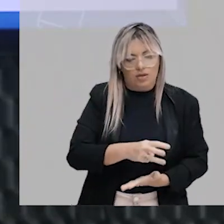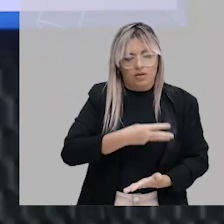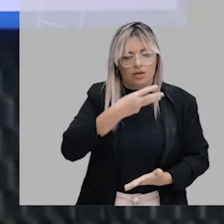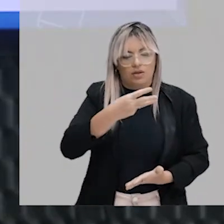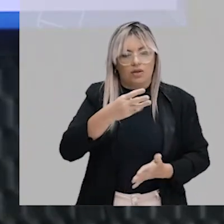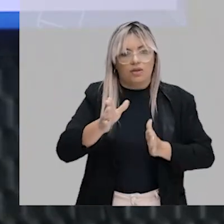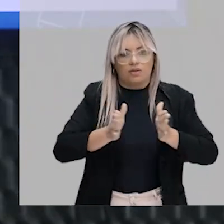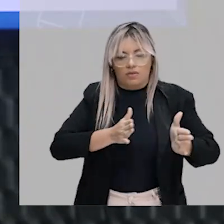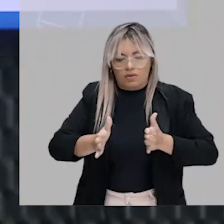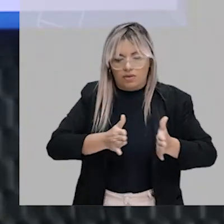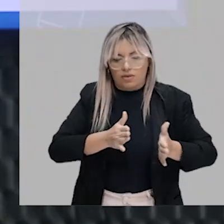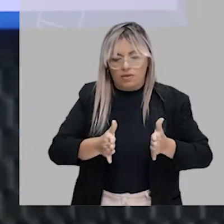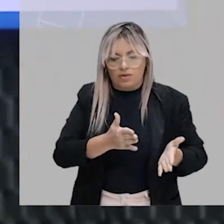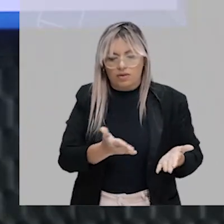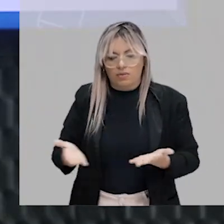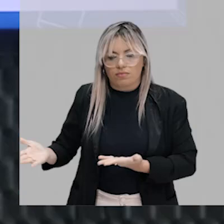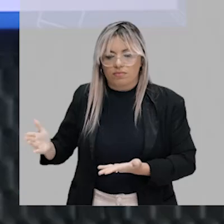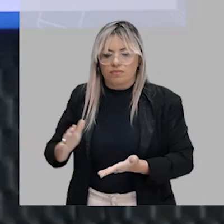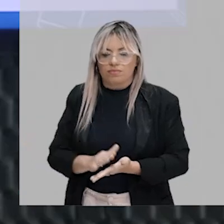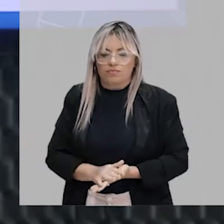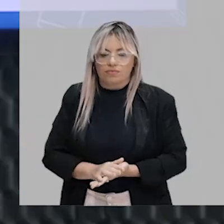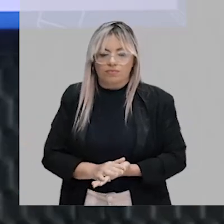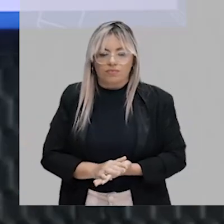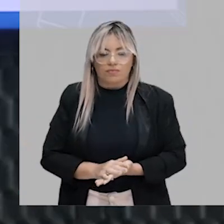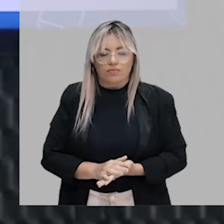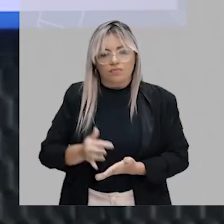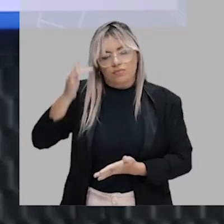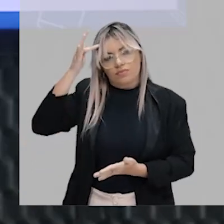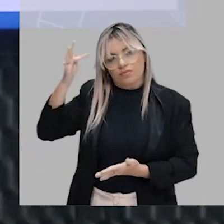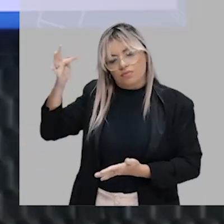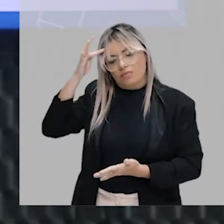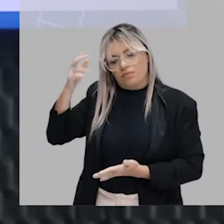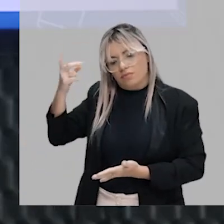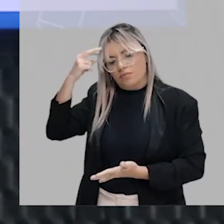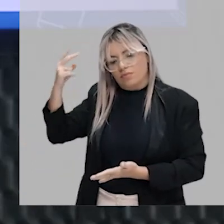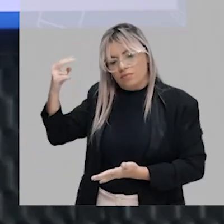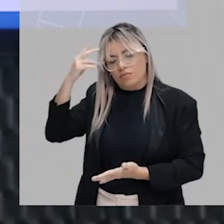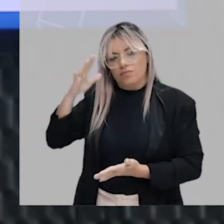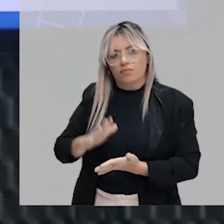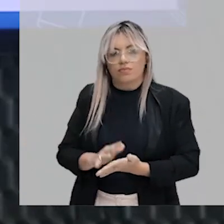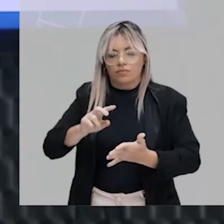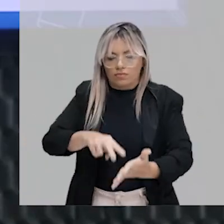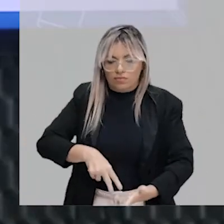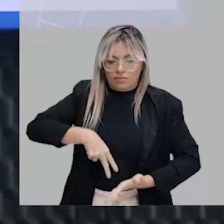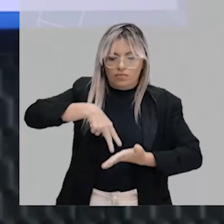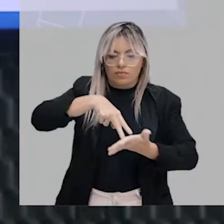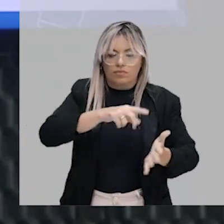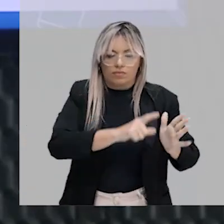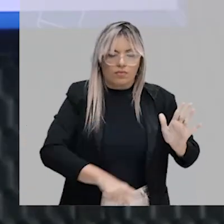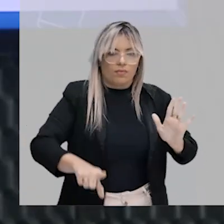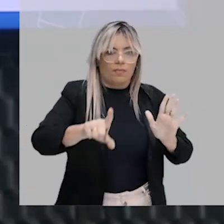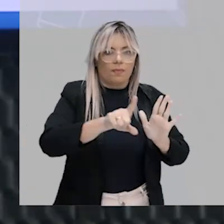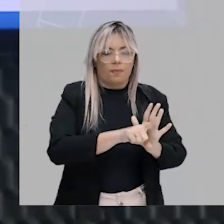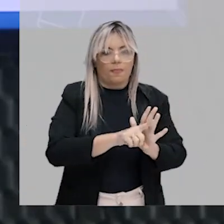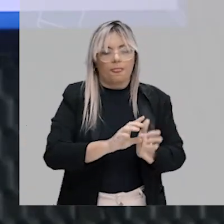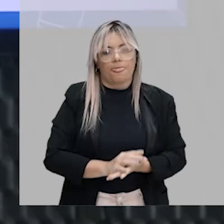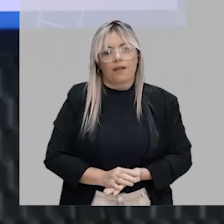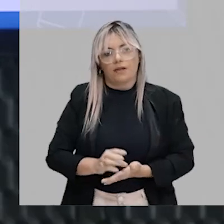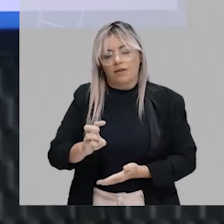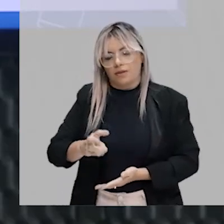estágios. Em sua filosofia da história, que é o positivismo, Comte elaborou a lei dos 3 estados. Atenção para